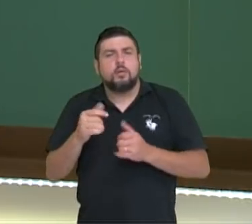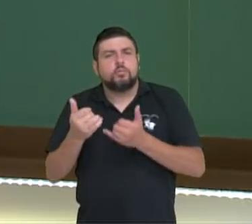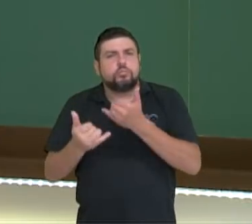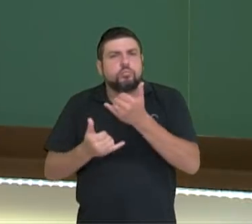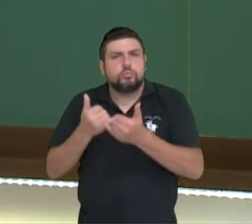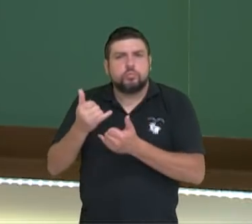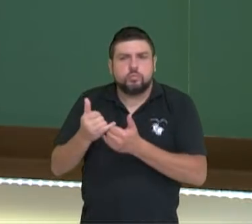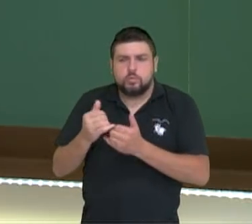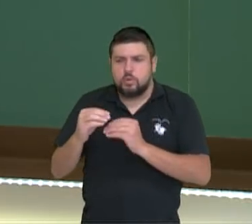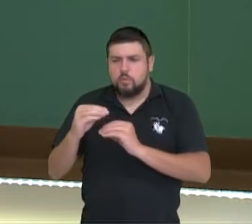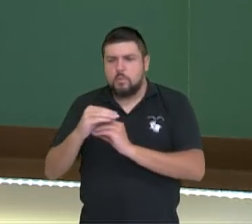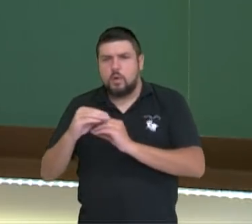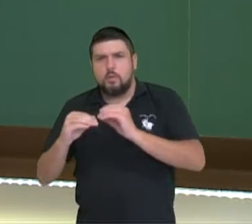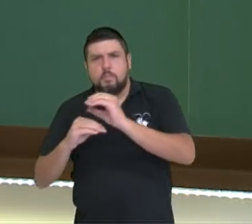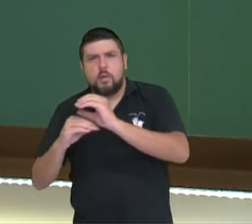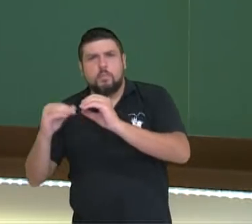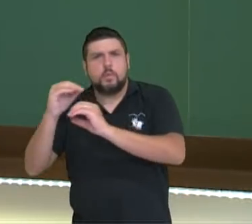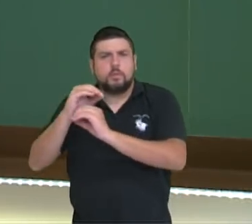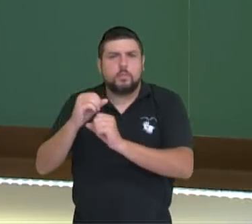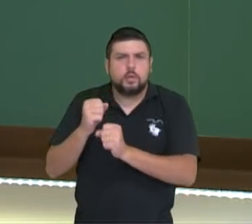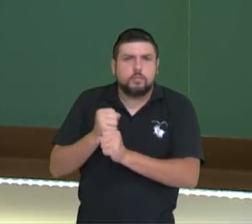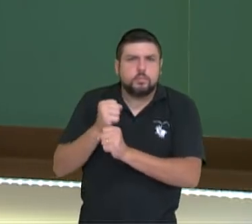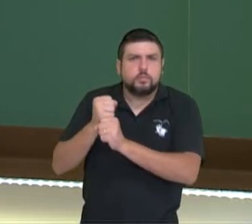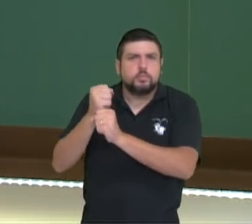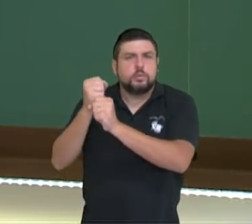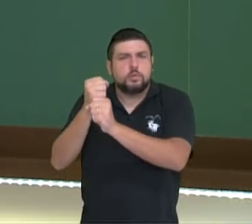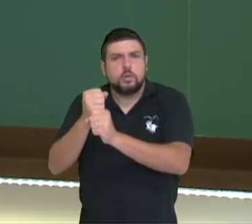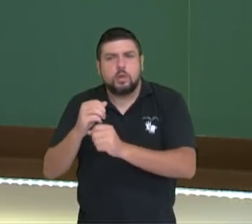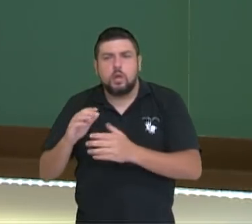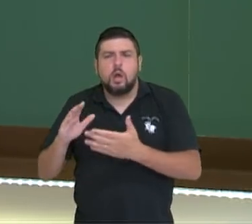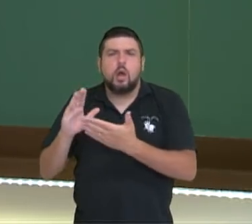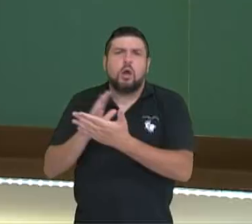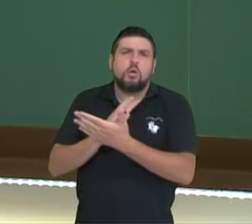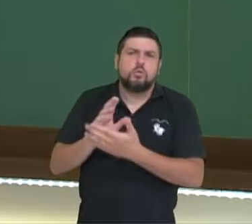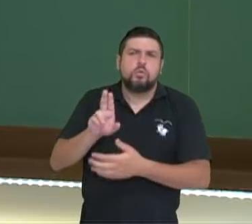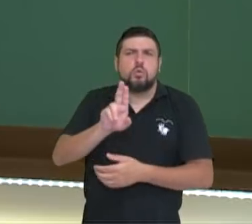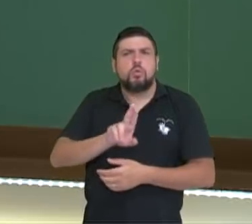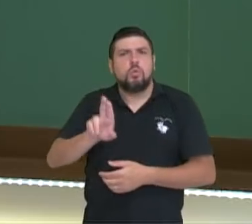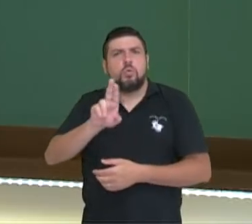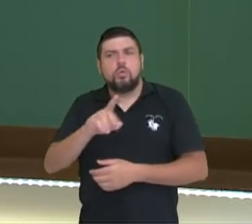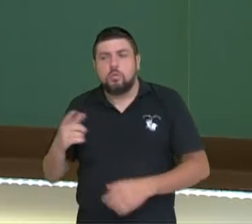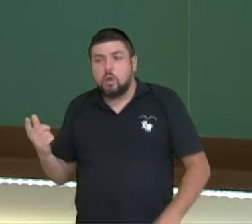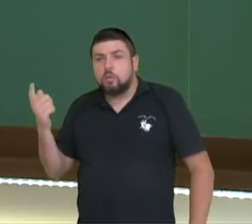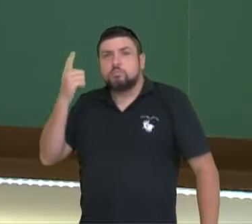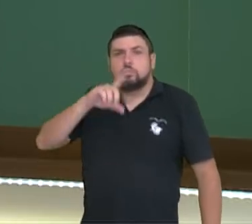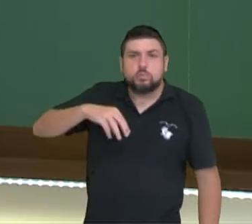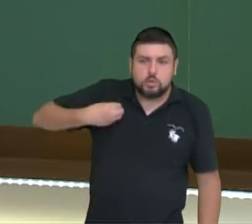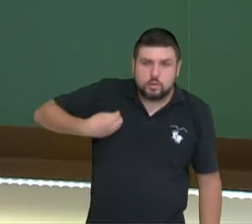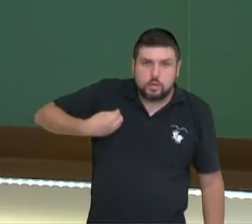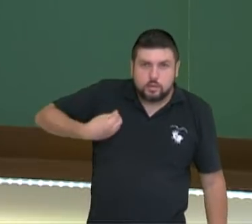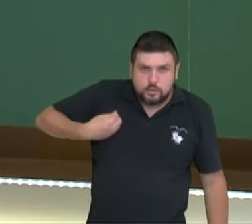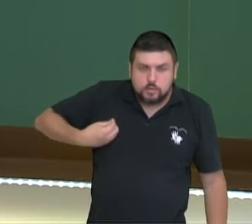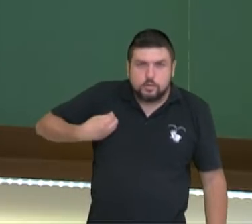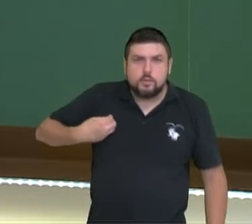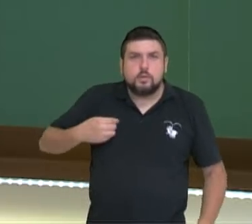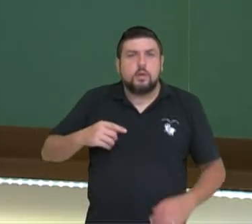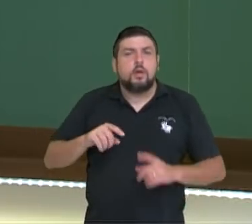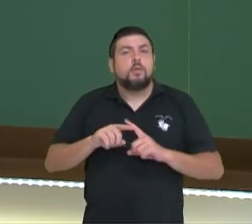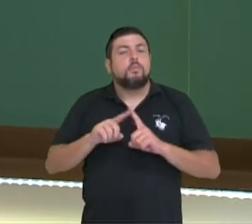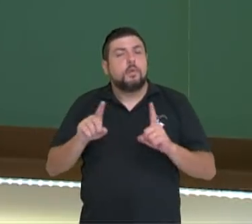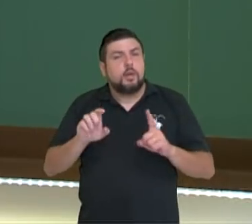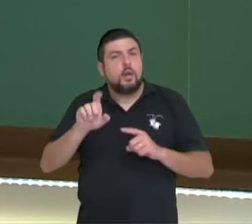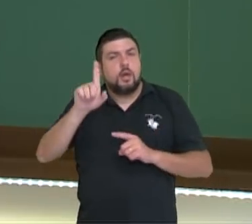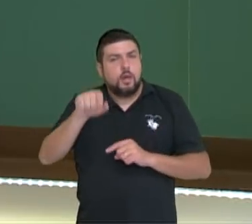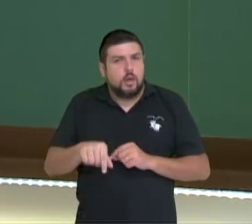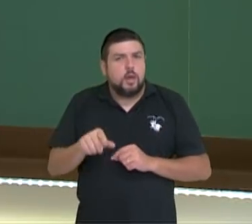alguns classificam de sobrevivência, né? Outros não usam bem essa classificação, mas é um jogo onde você vai